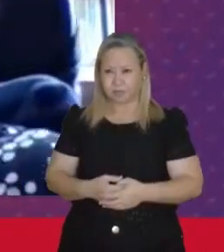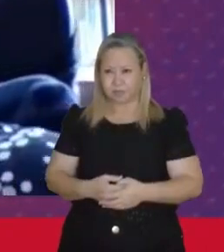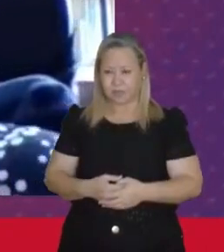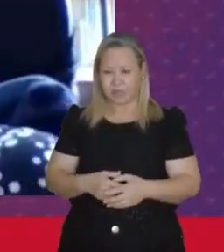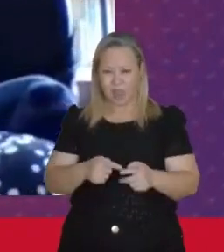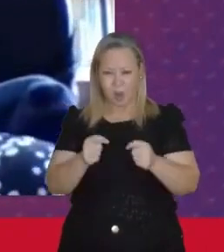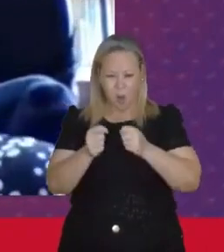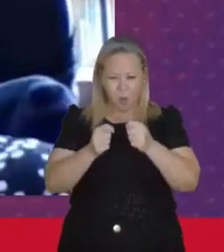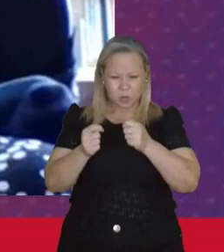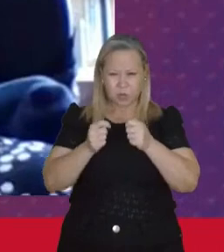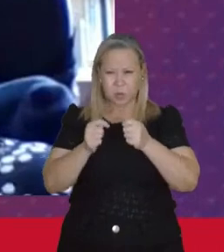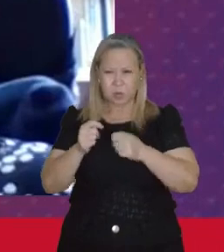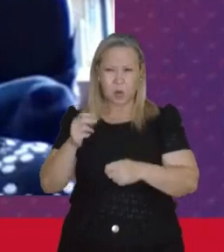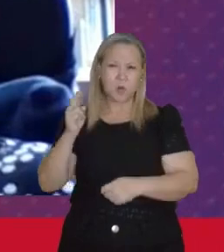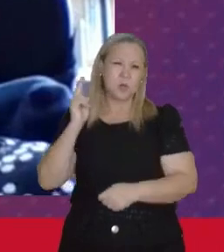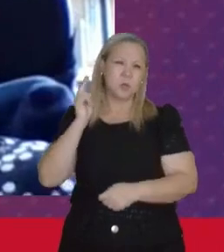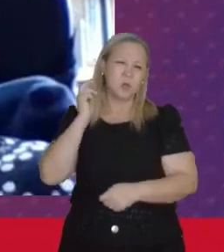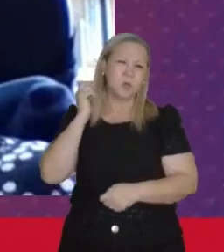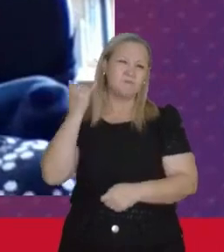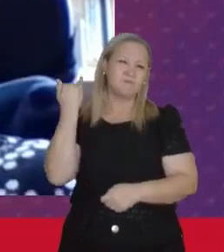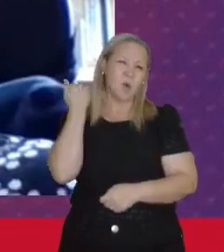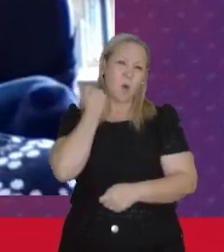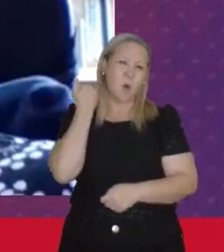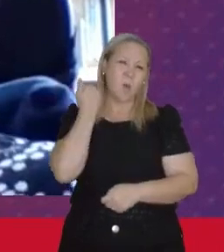descontrole hormonal